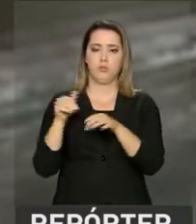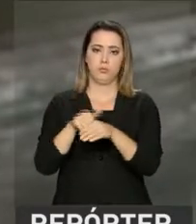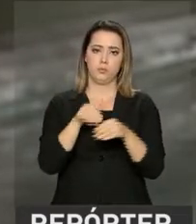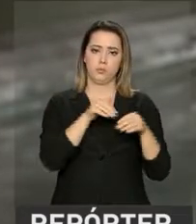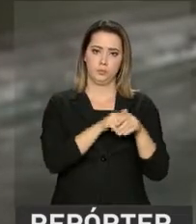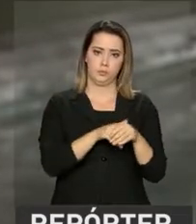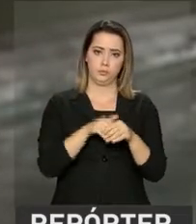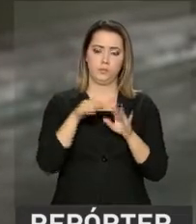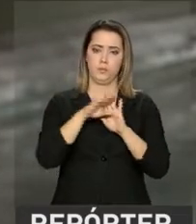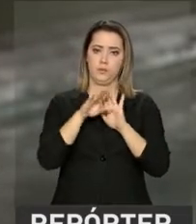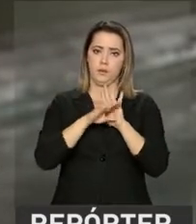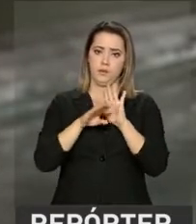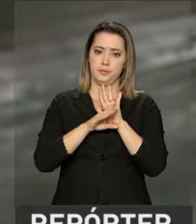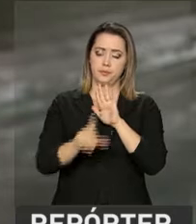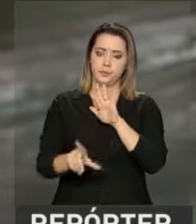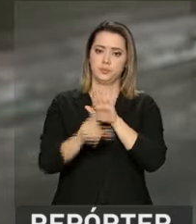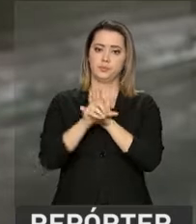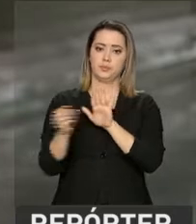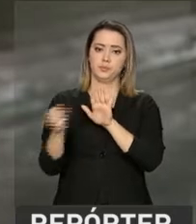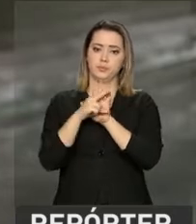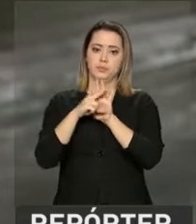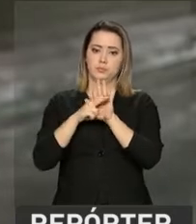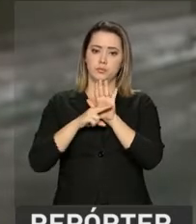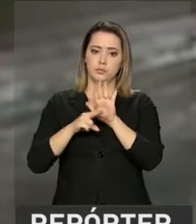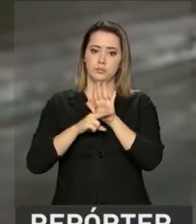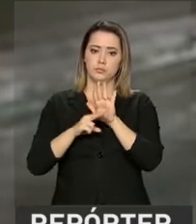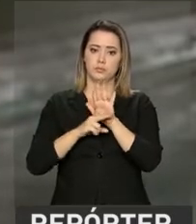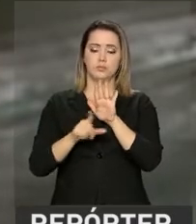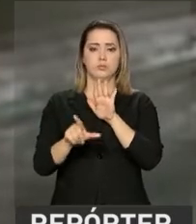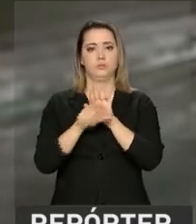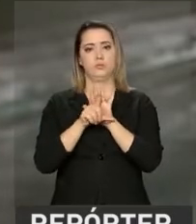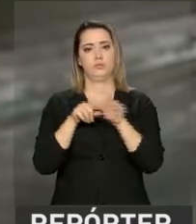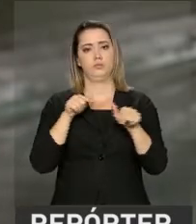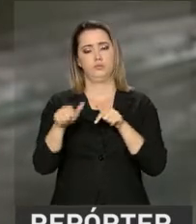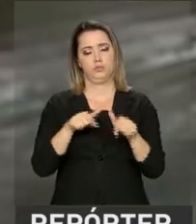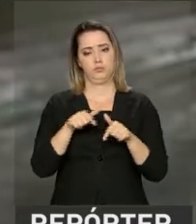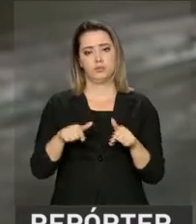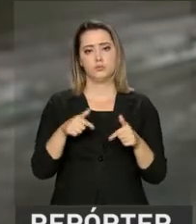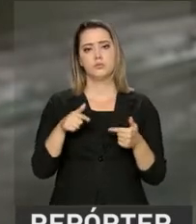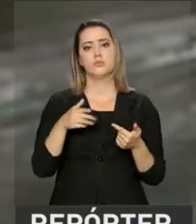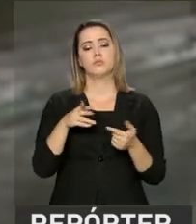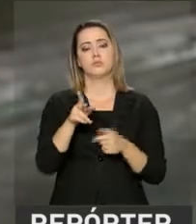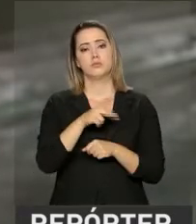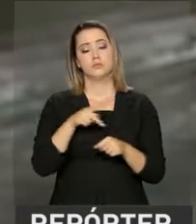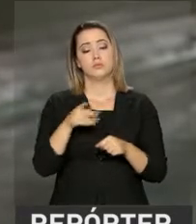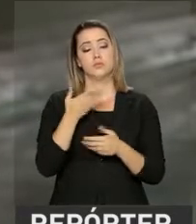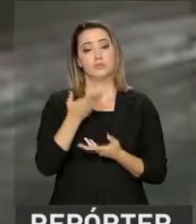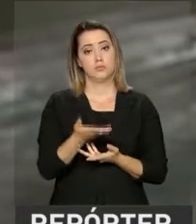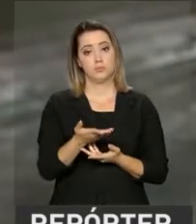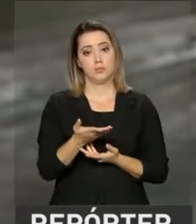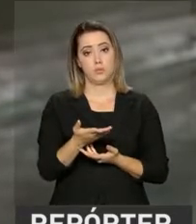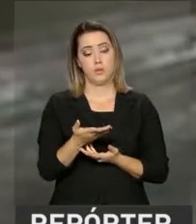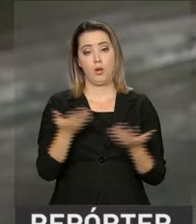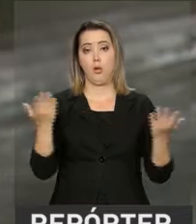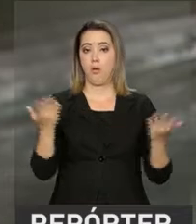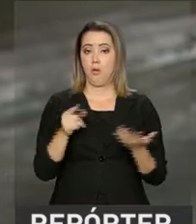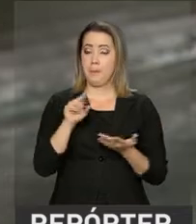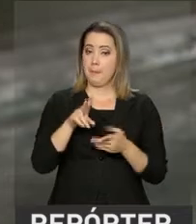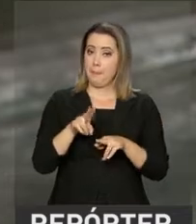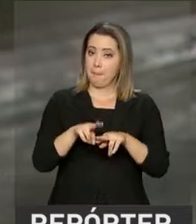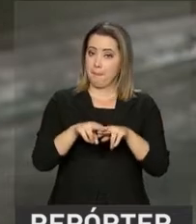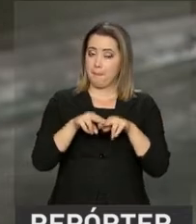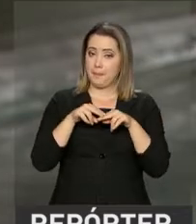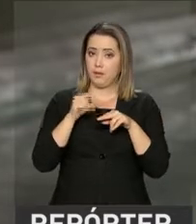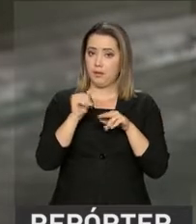votar o projeto de lei que moderniza a legislação trabalhista no país. Pelo roteiro original, se